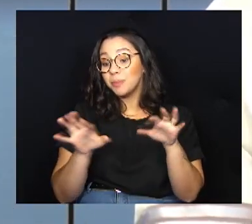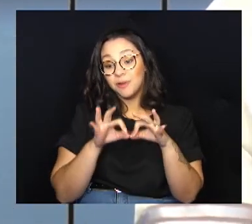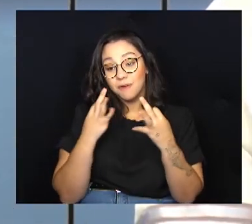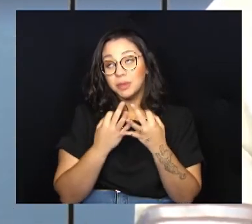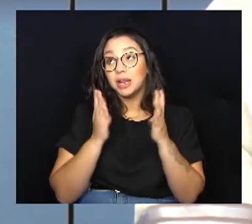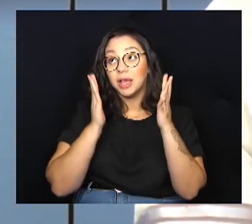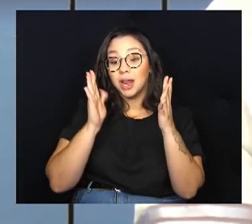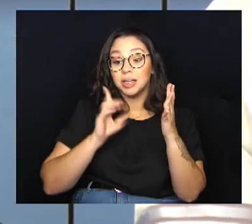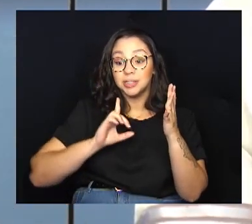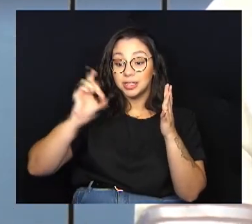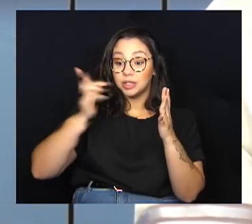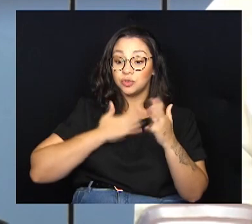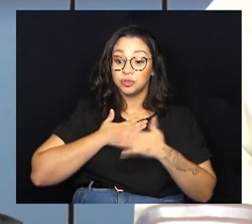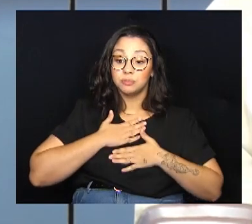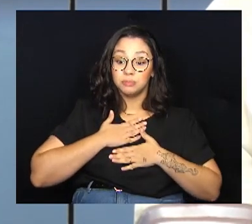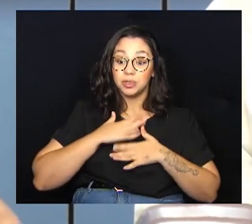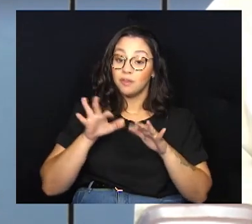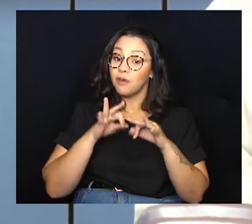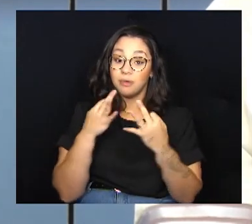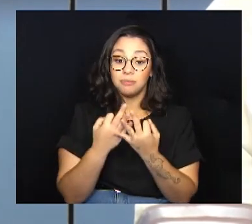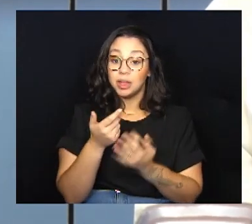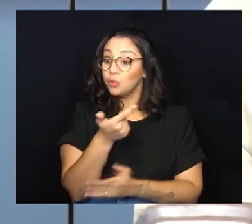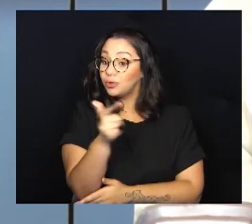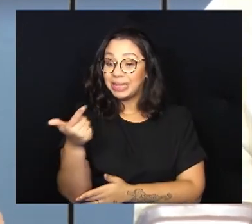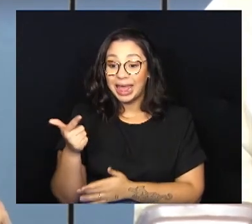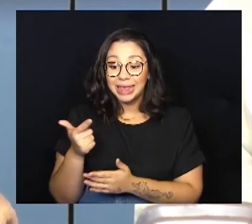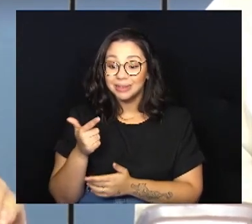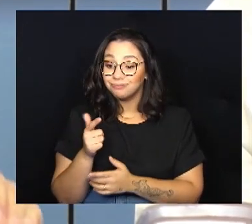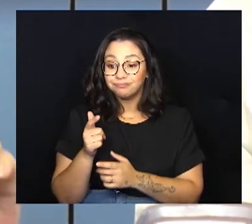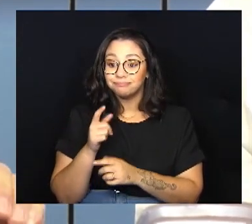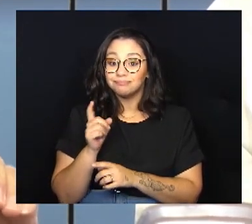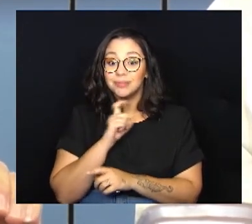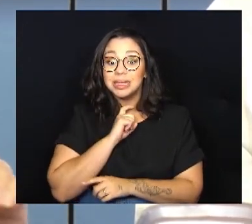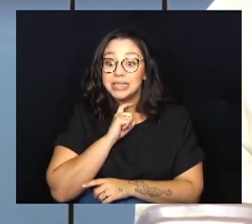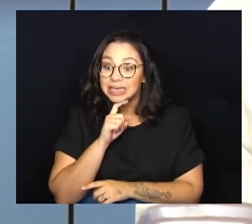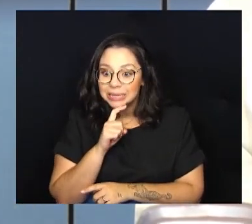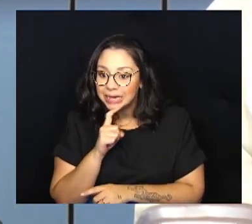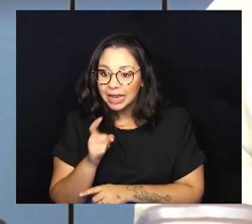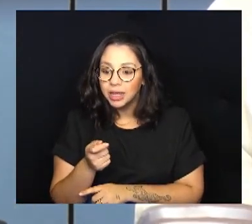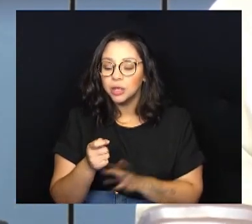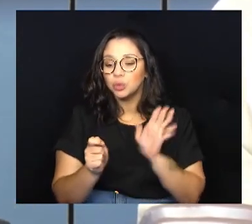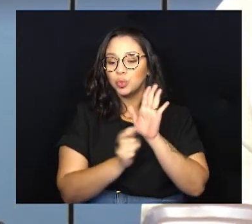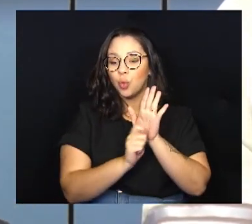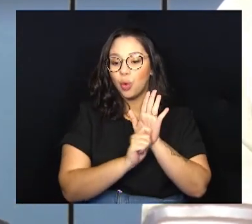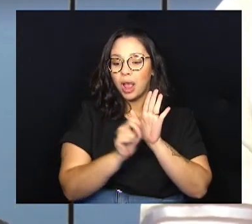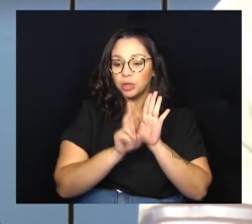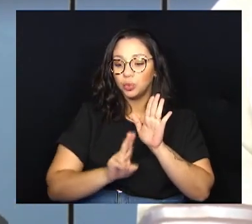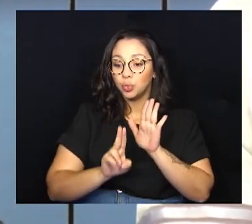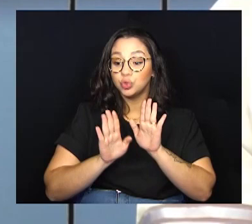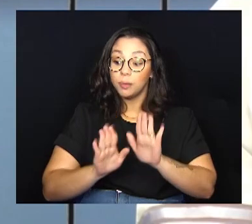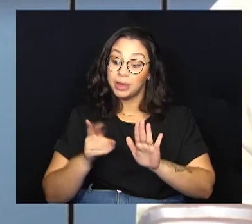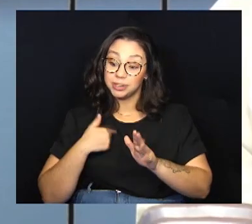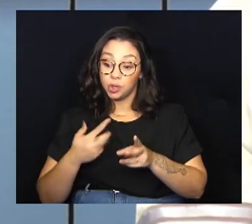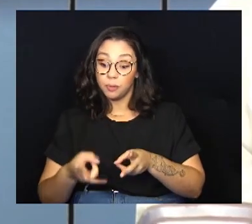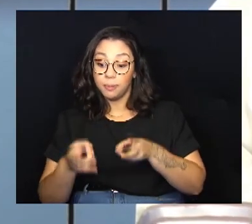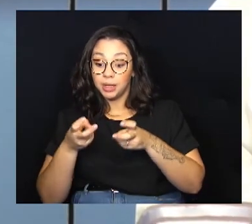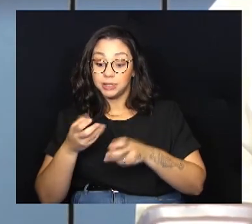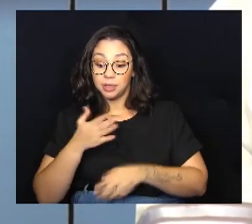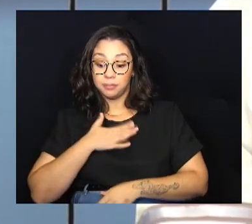gente sabe que assistência social, saúde e segurança têm que caminhar junto e eles têm que ter uma interlocução